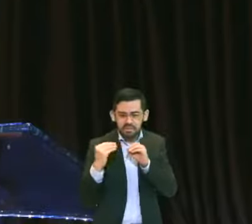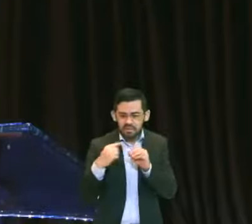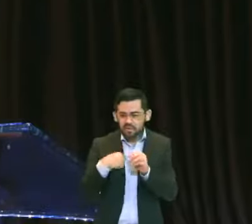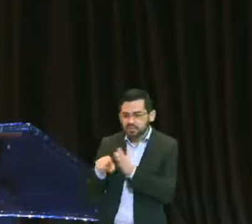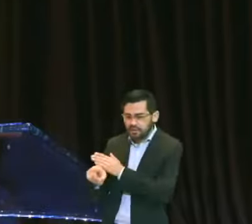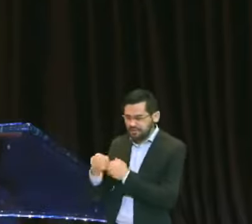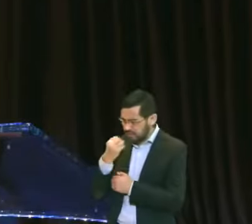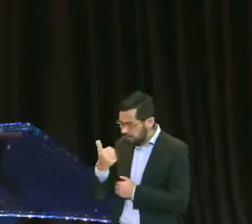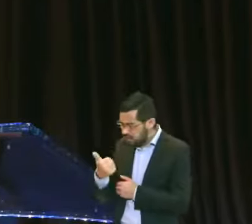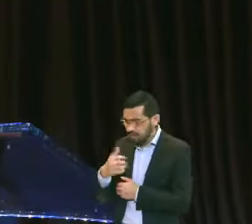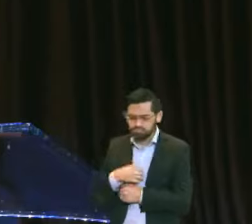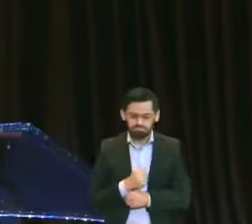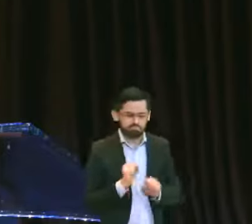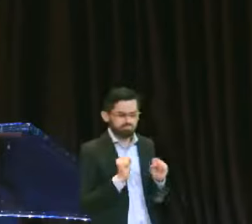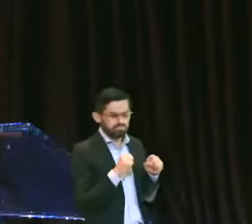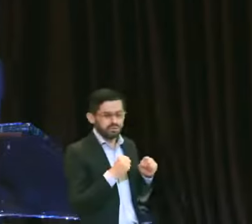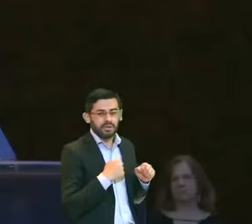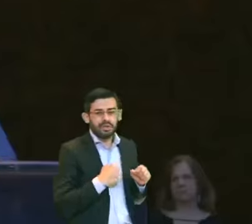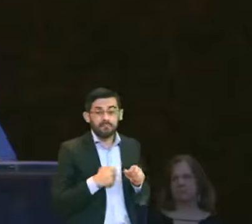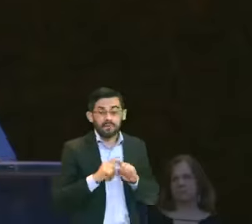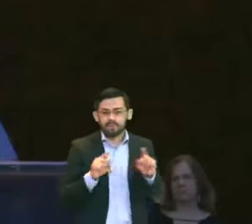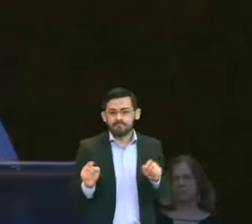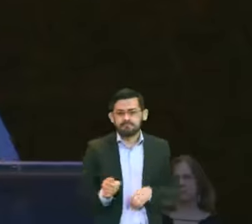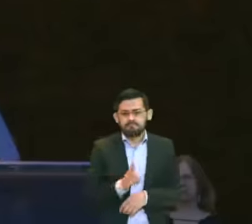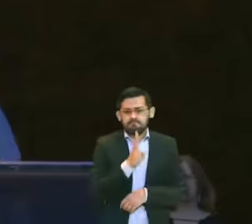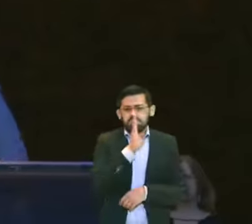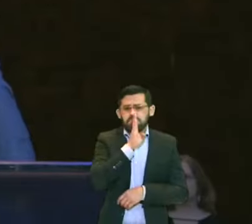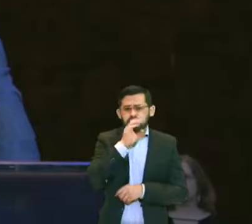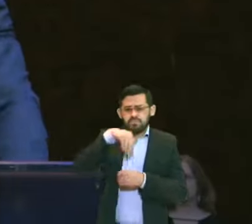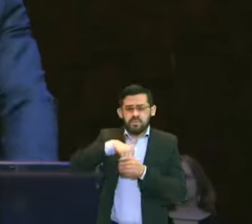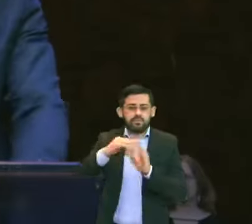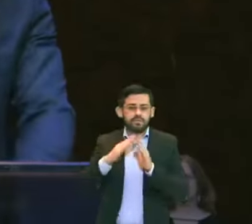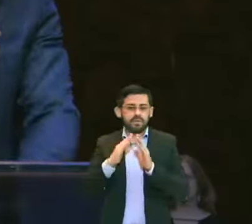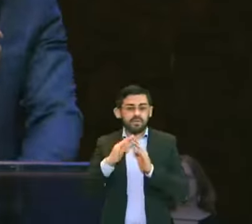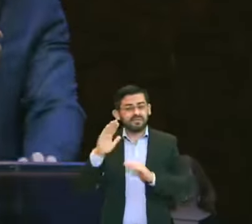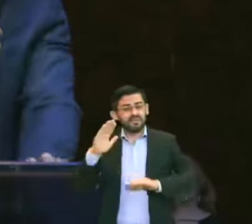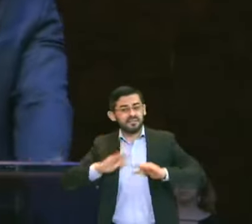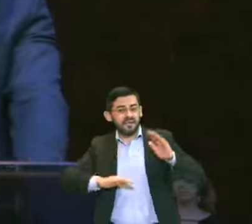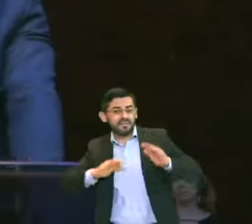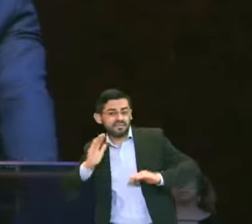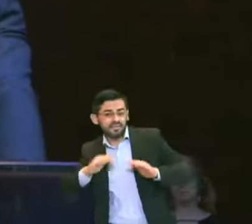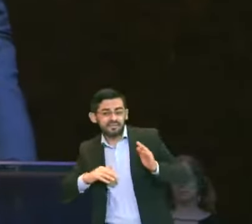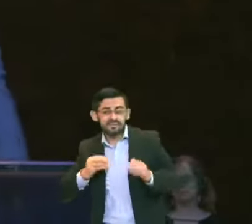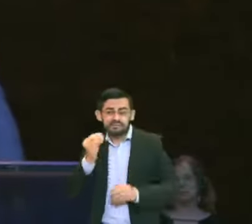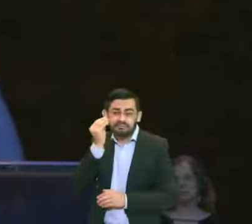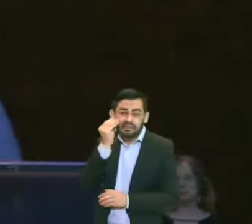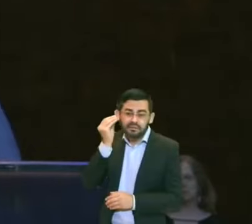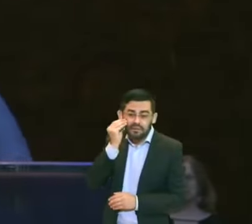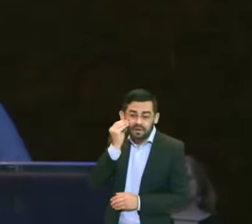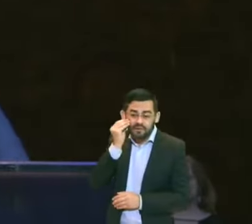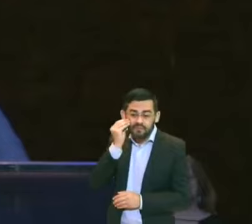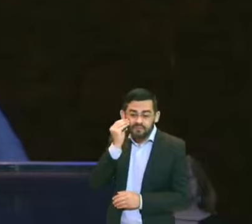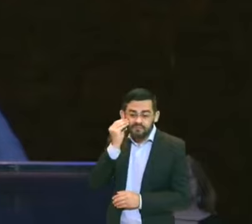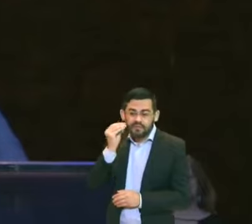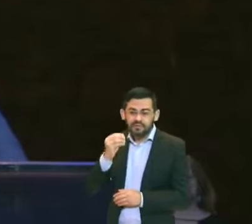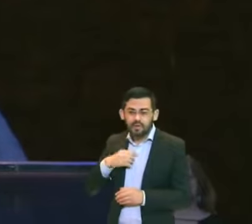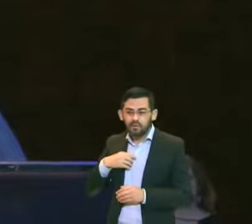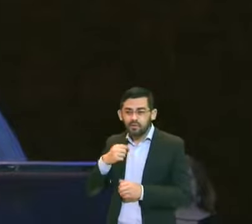bem? Está tudo bem? E era um silêncio na casa. E para tentar interromper o silêncio, ele comprou uns